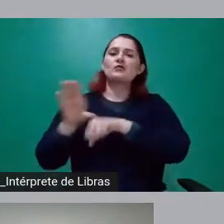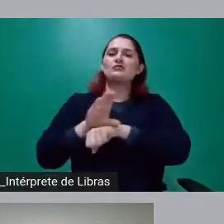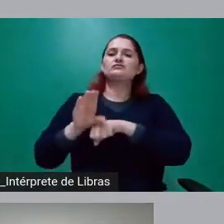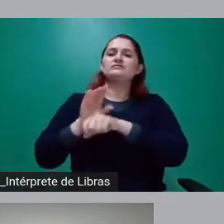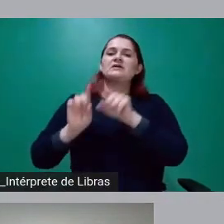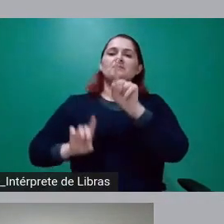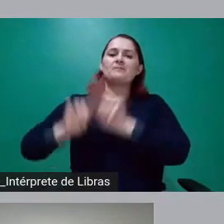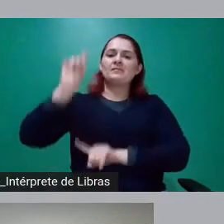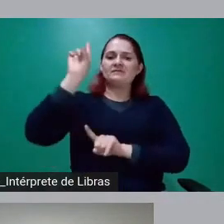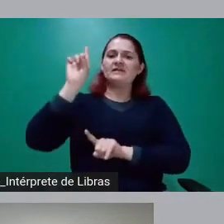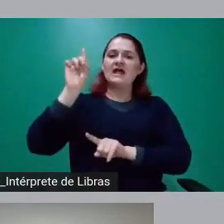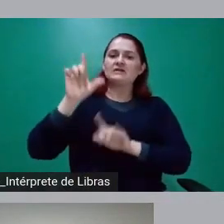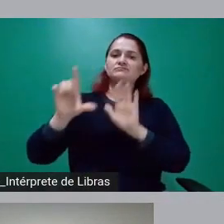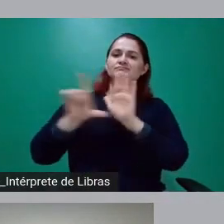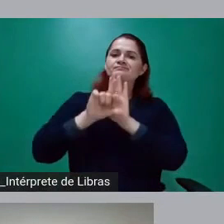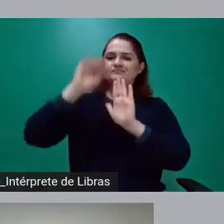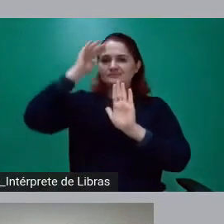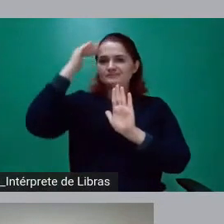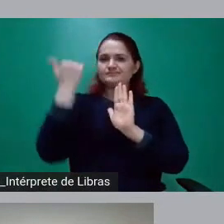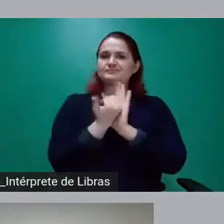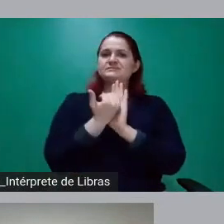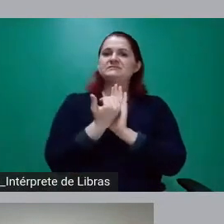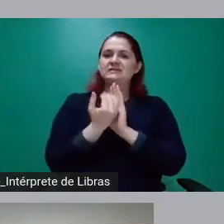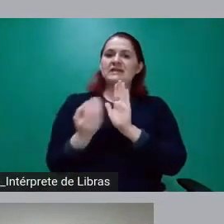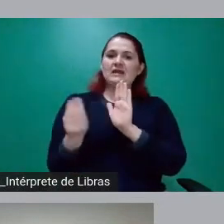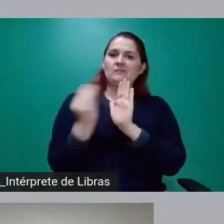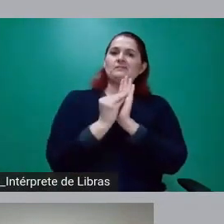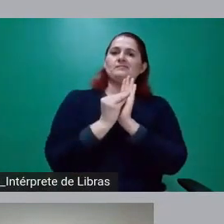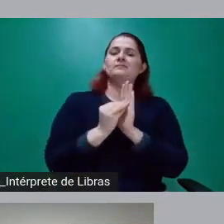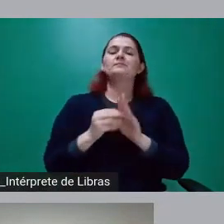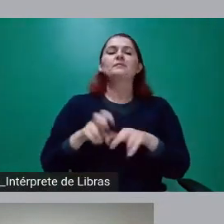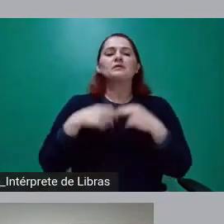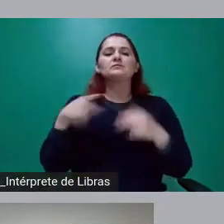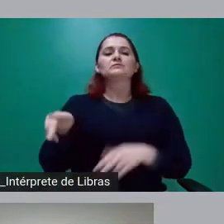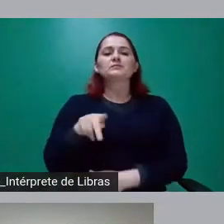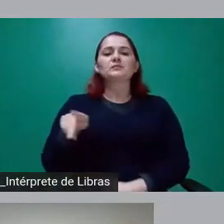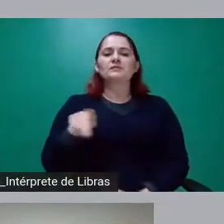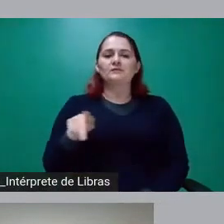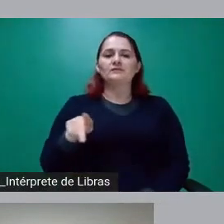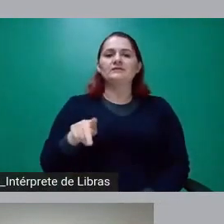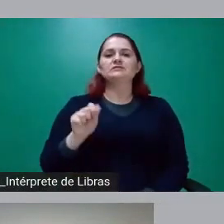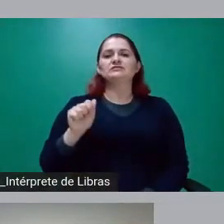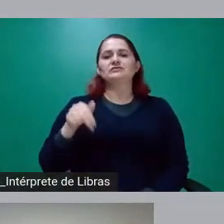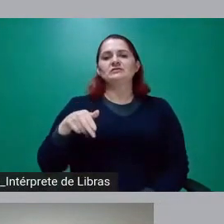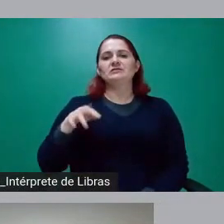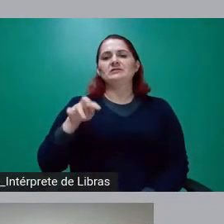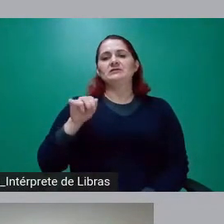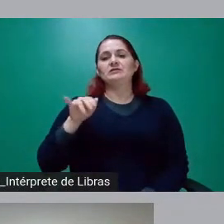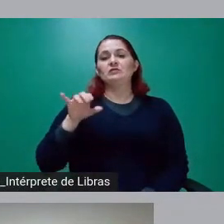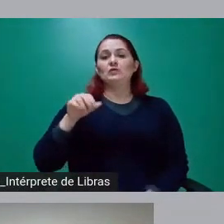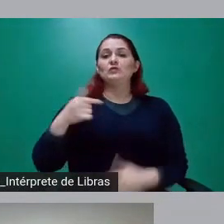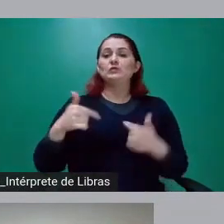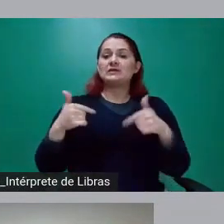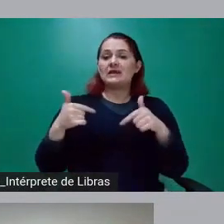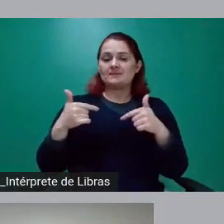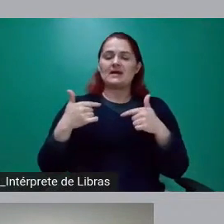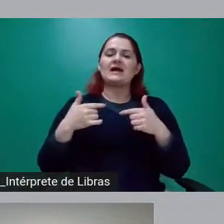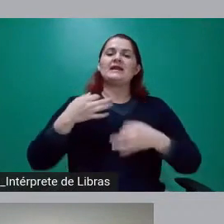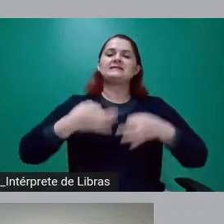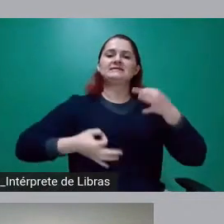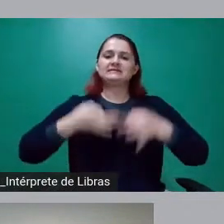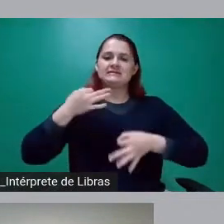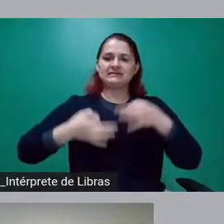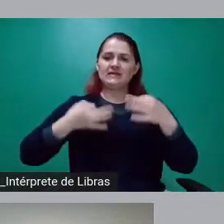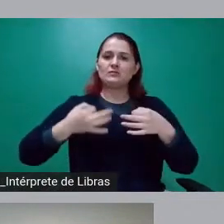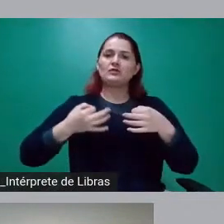O professor Antônio Gomes de Vasconcelos é desembargador do Tribunal Regional do Trabalho em Minas Gerais. Ele